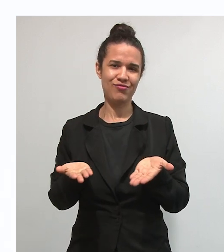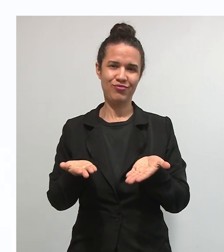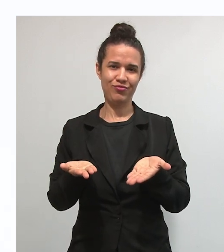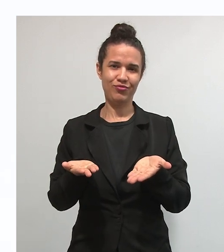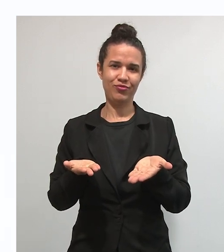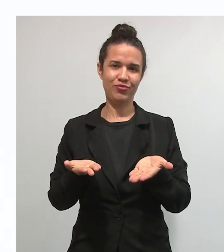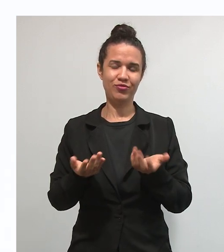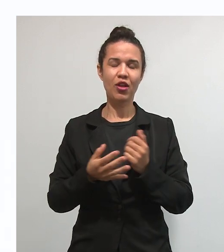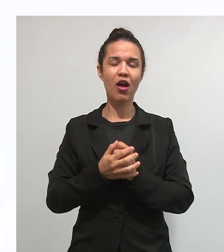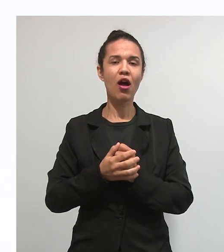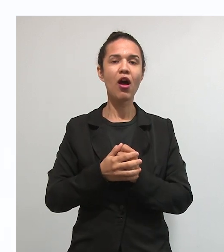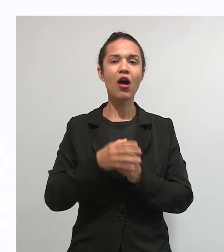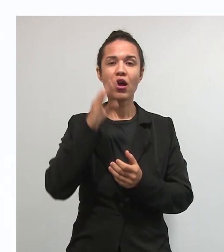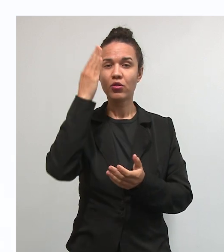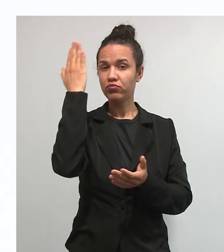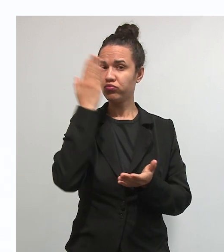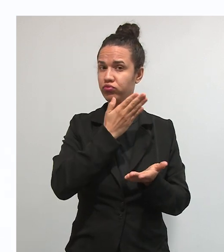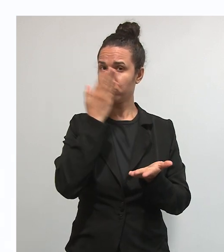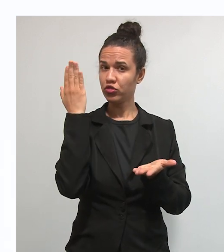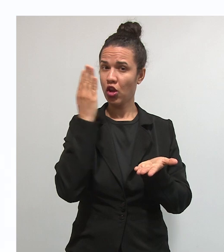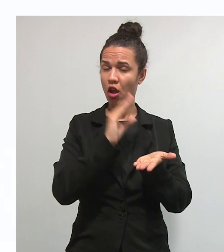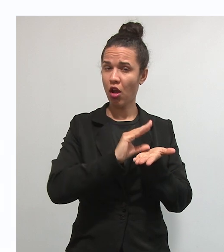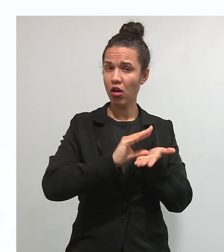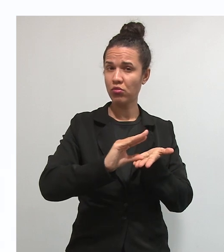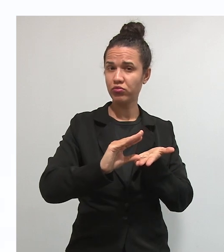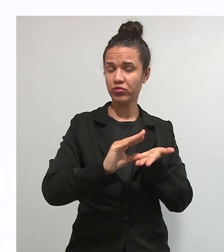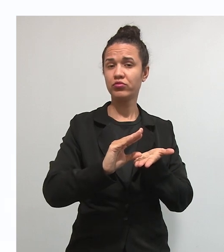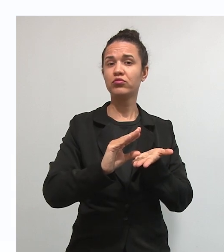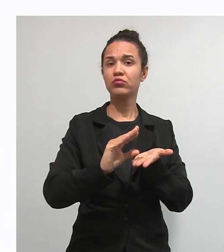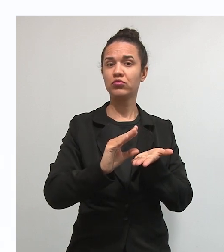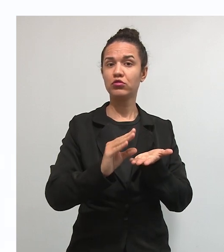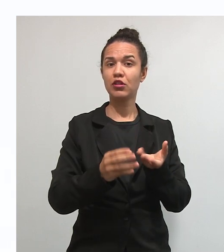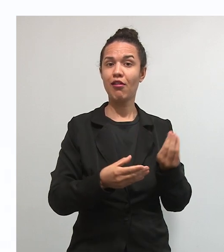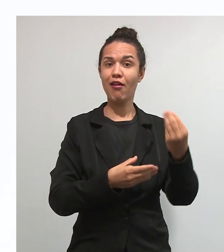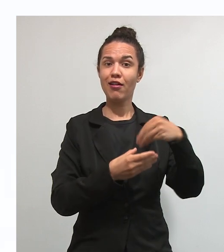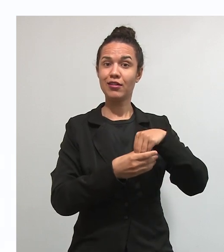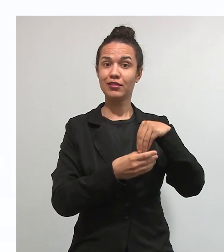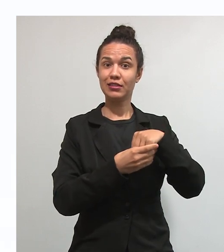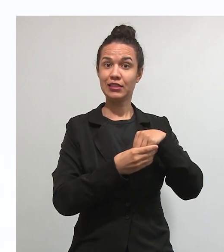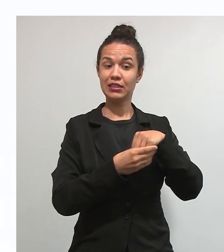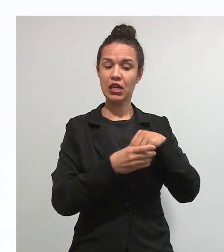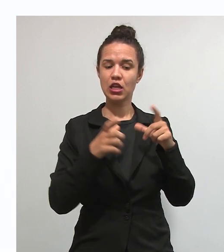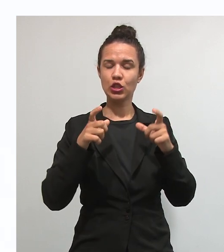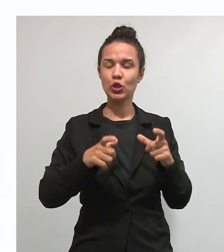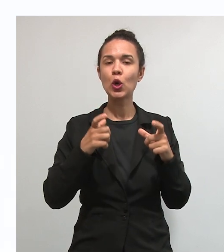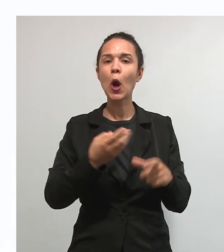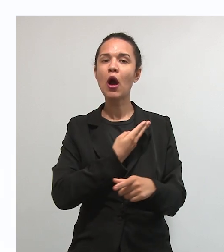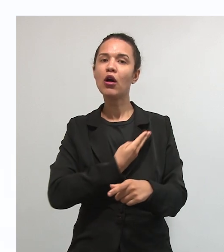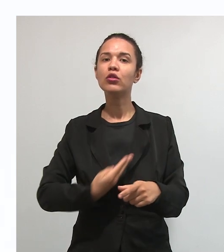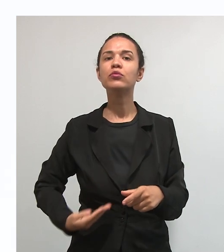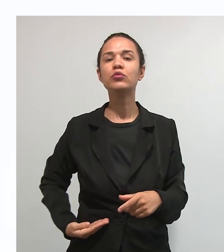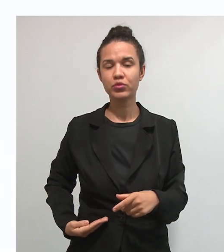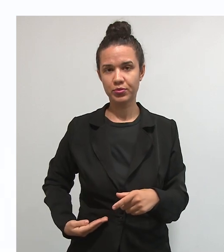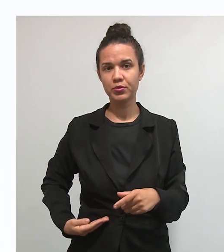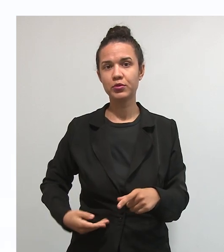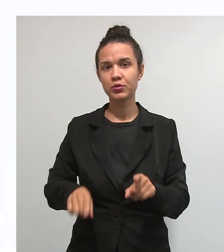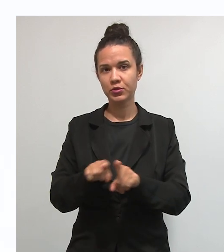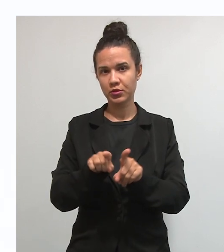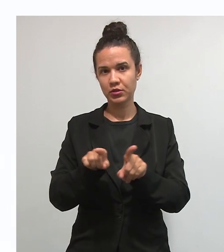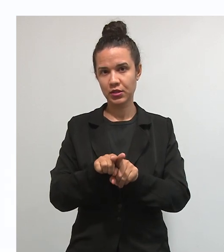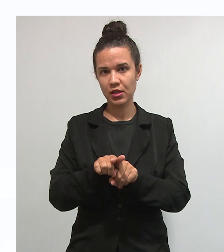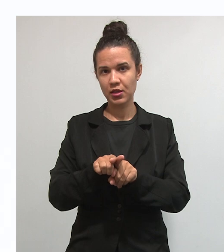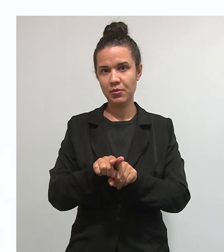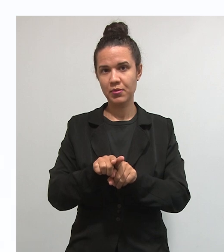das demonstrações contábeis, né? Demonstrações da contabilidade aplicada ao setor público, ou a gente chama muito